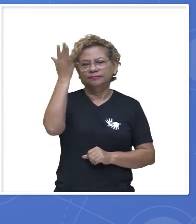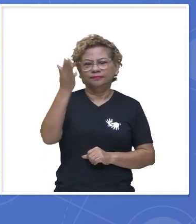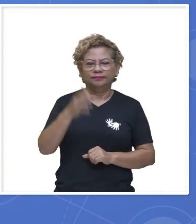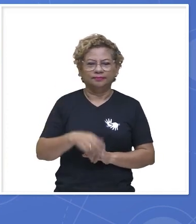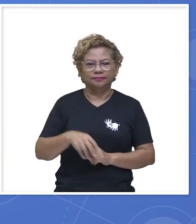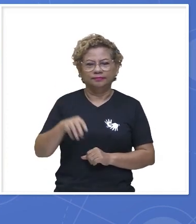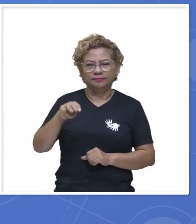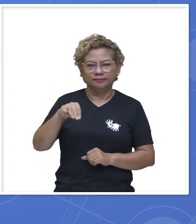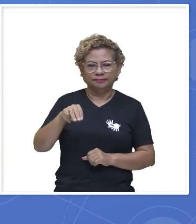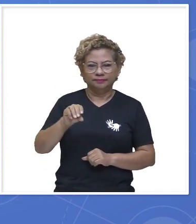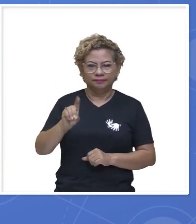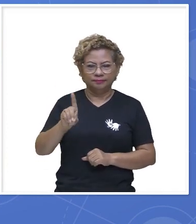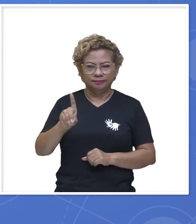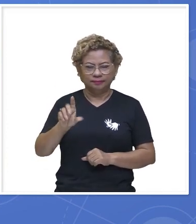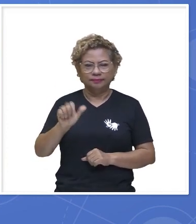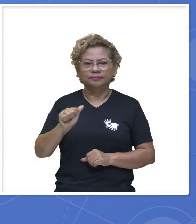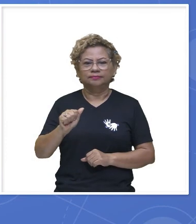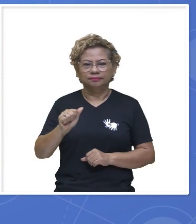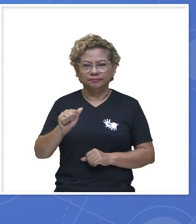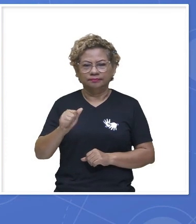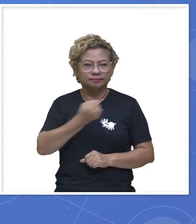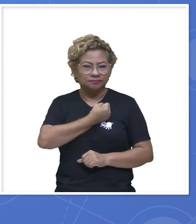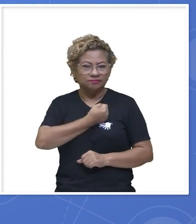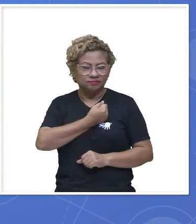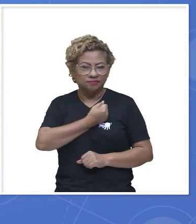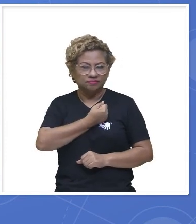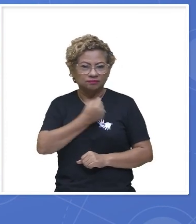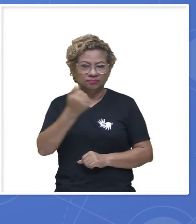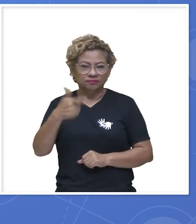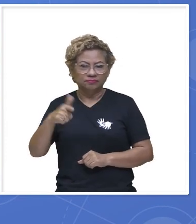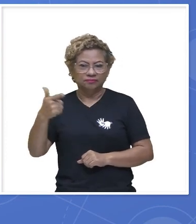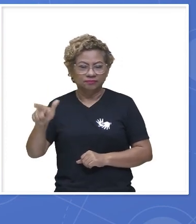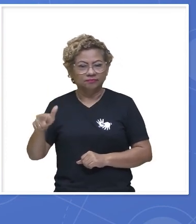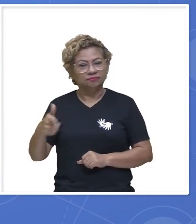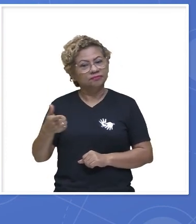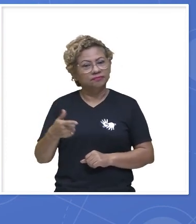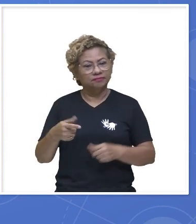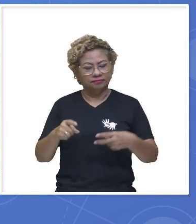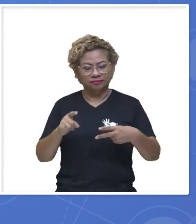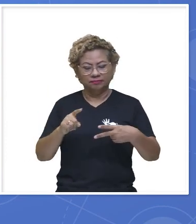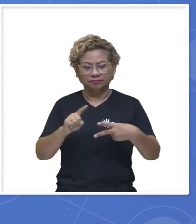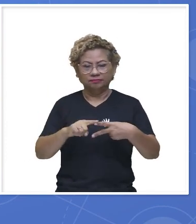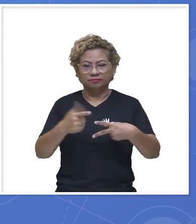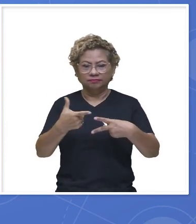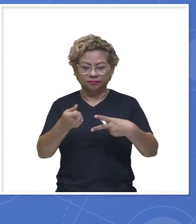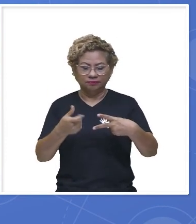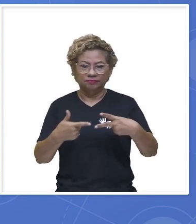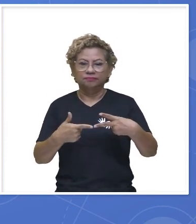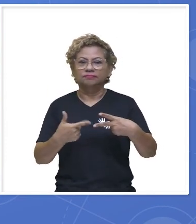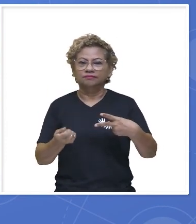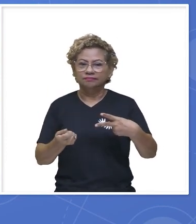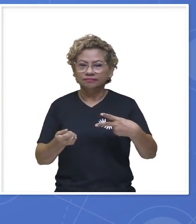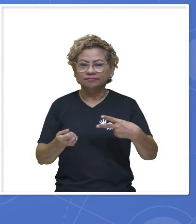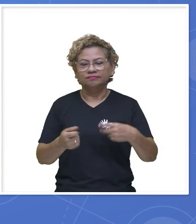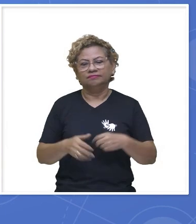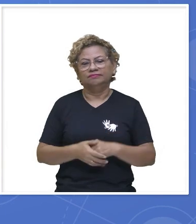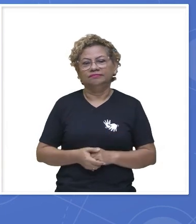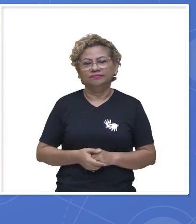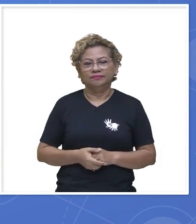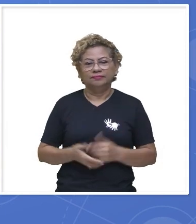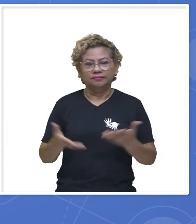Viram? Tirei a média aritmética dos termos centrais, tá? Como é um número par